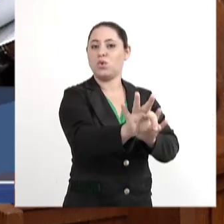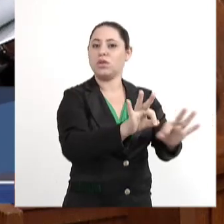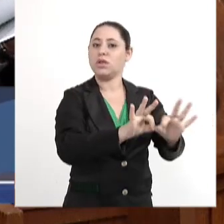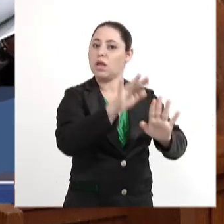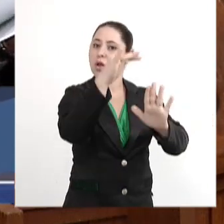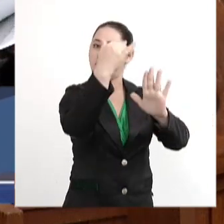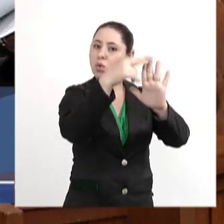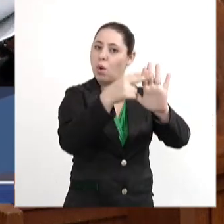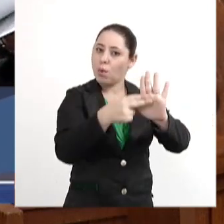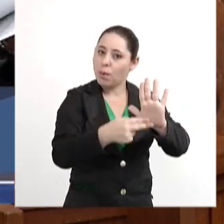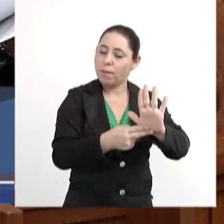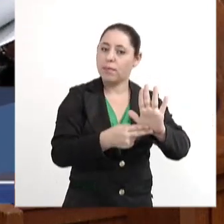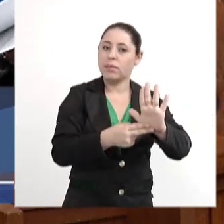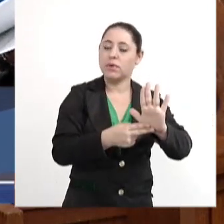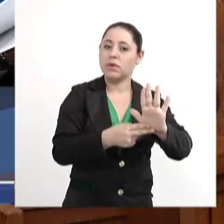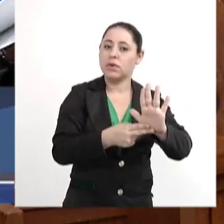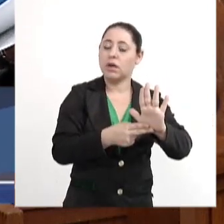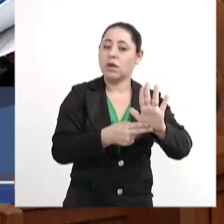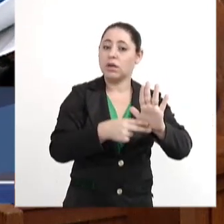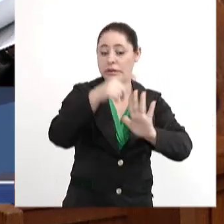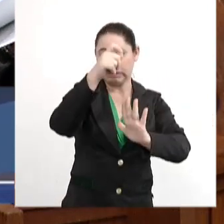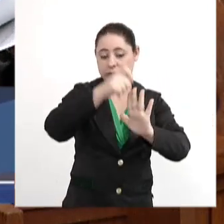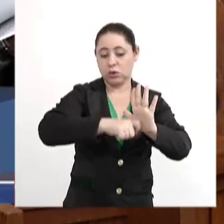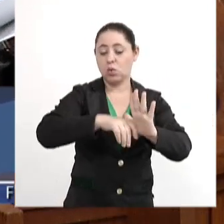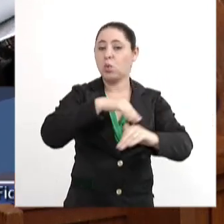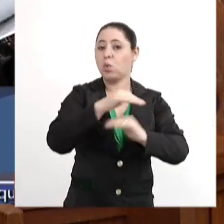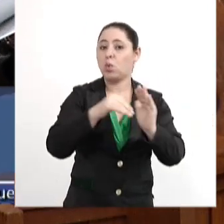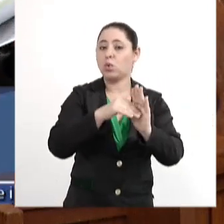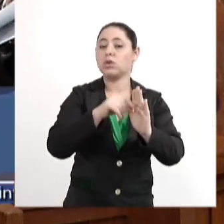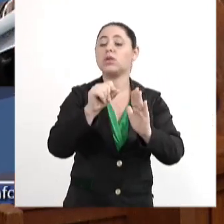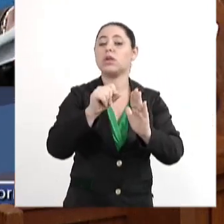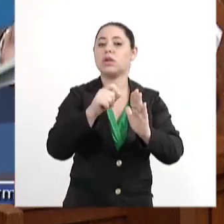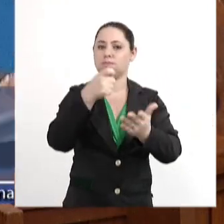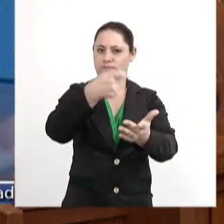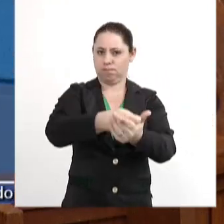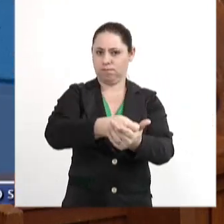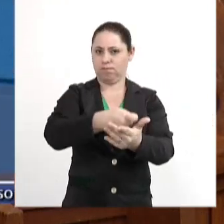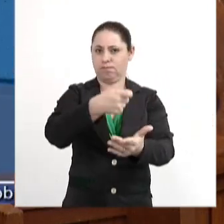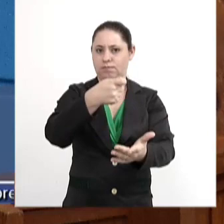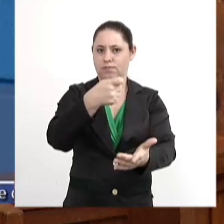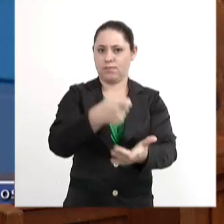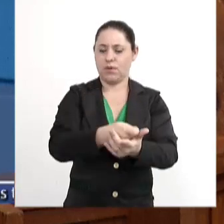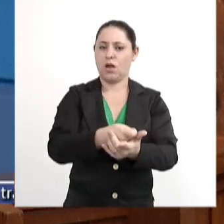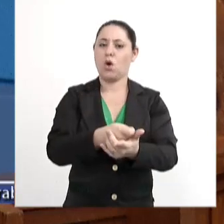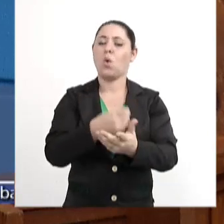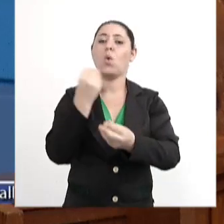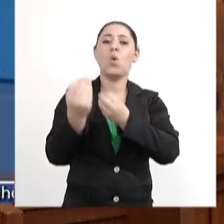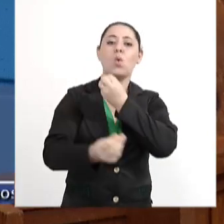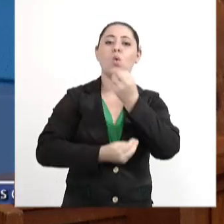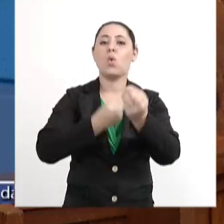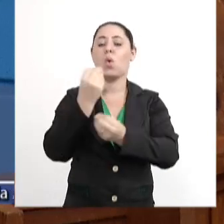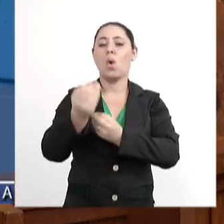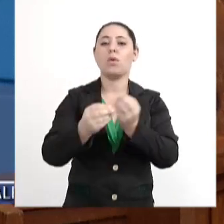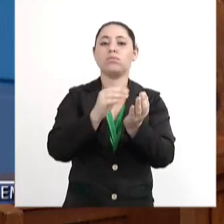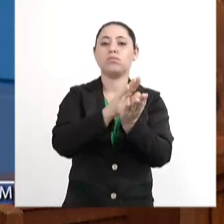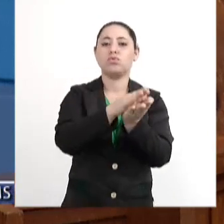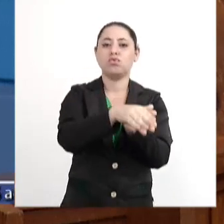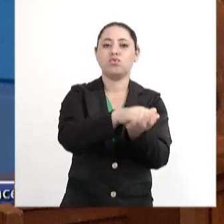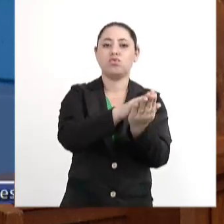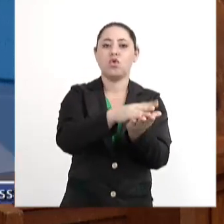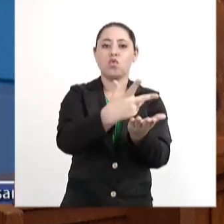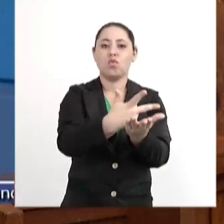as normas técnicas e demais atos regulamentares que disciplinarão as atividades